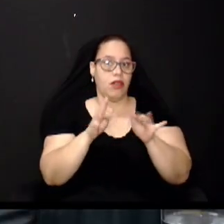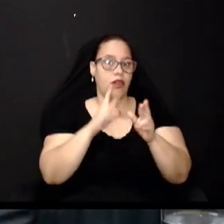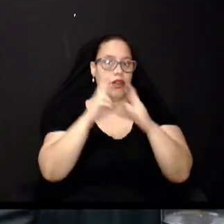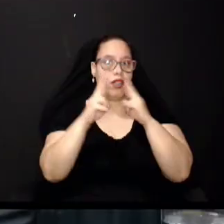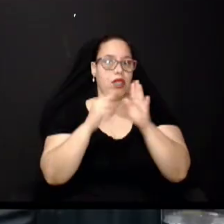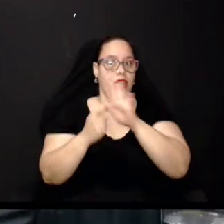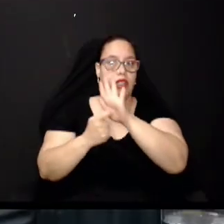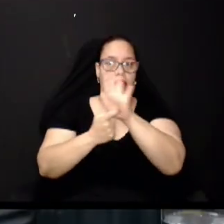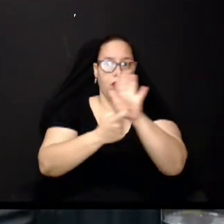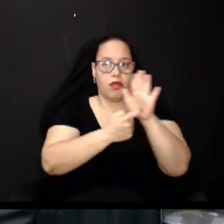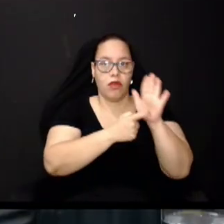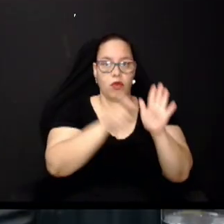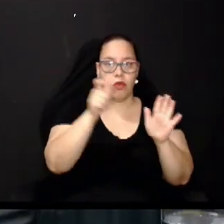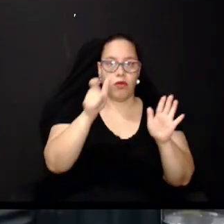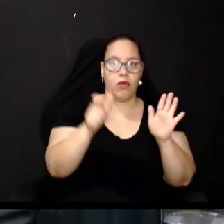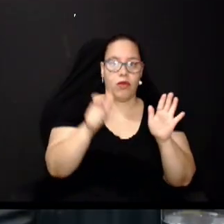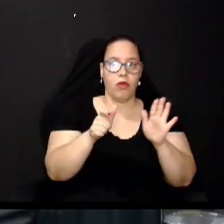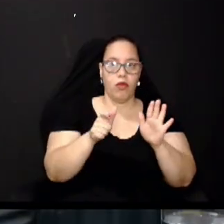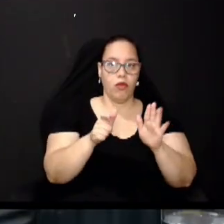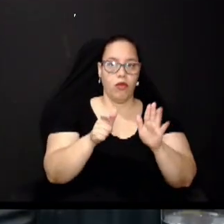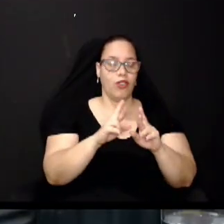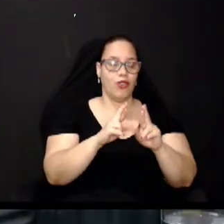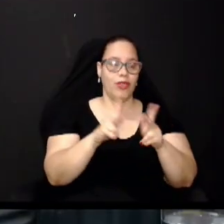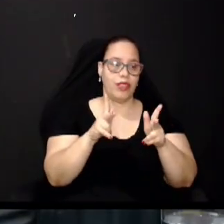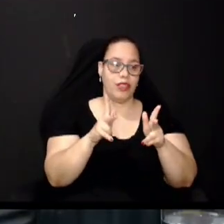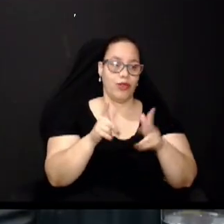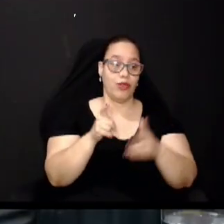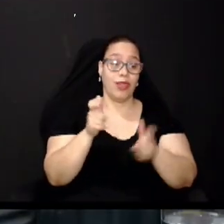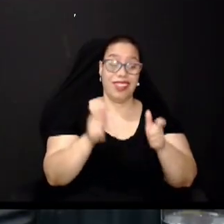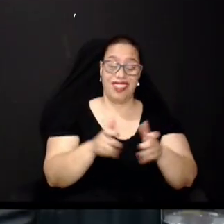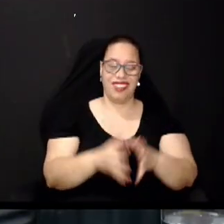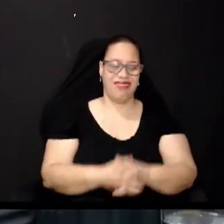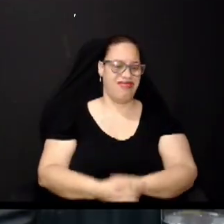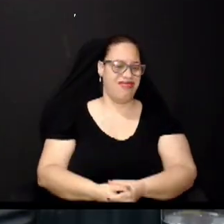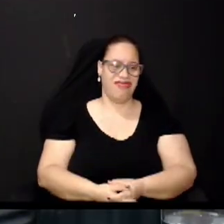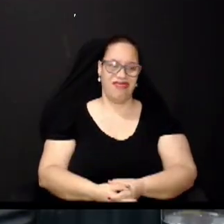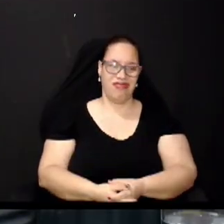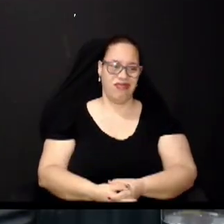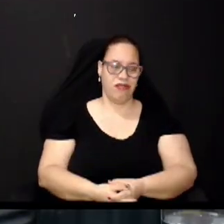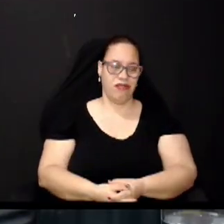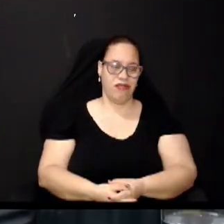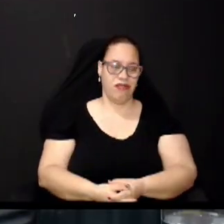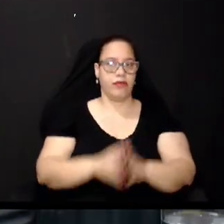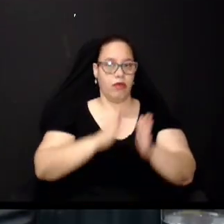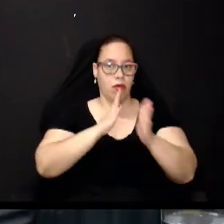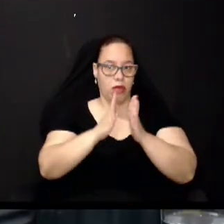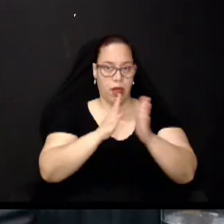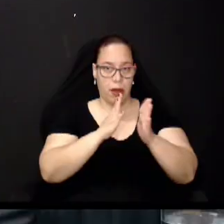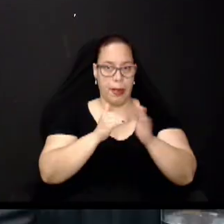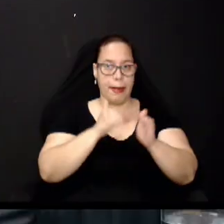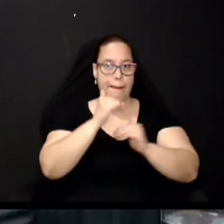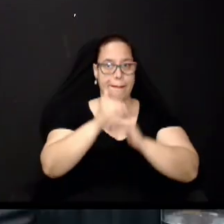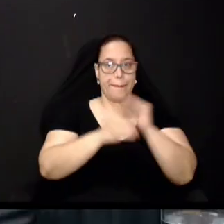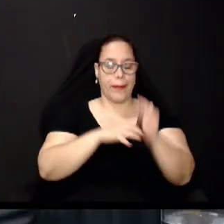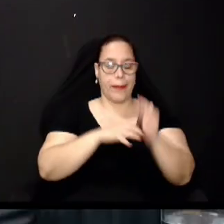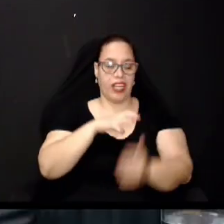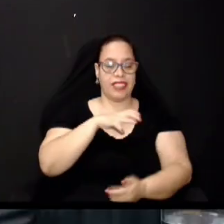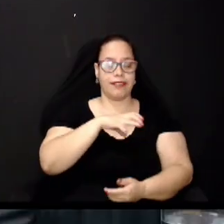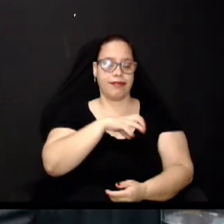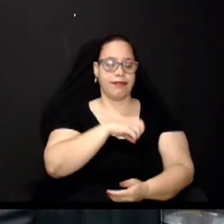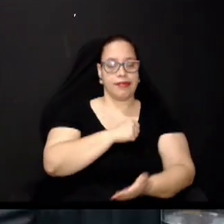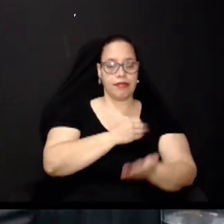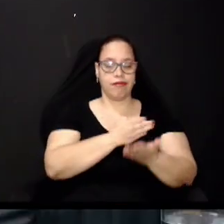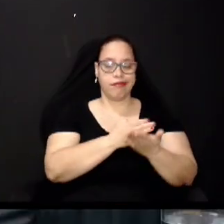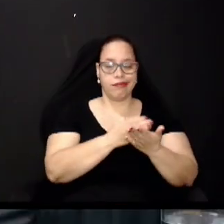uma pessoa completamente diferente do que era, né? É claro que durante o jogo de sedução, durante o início, há todo